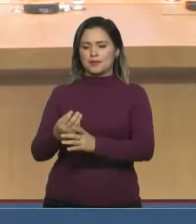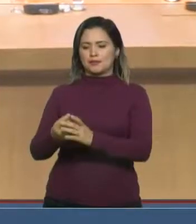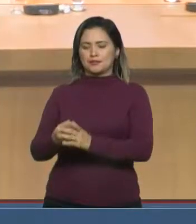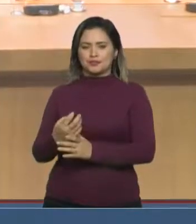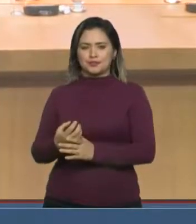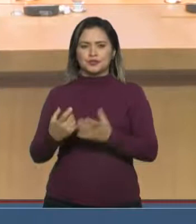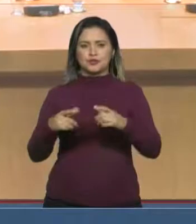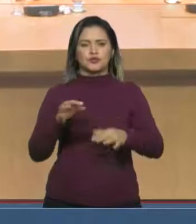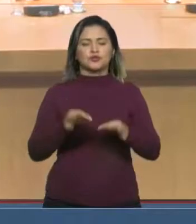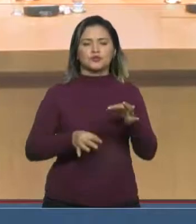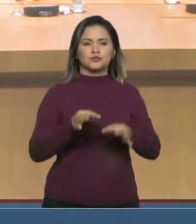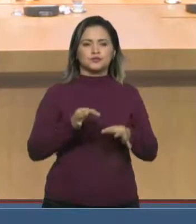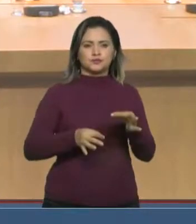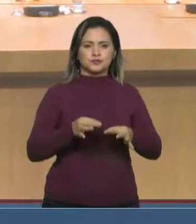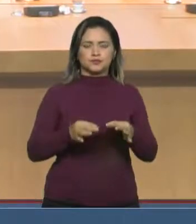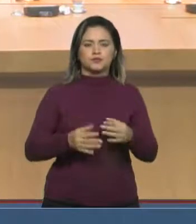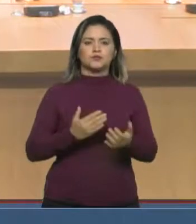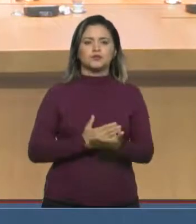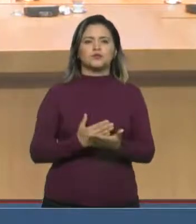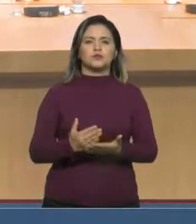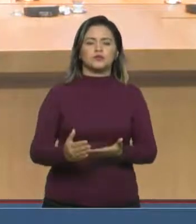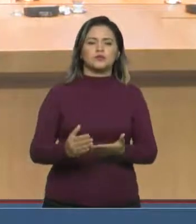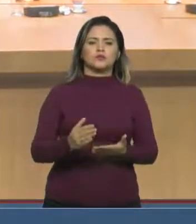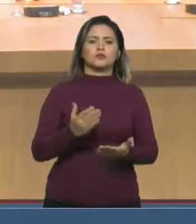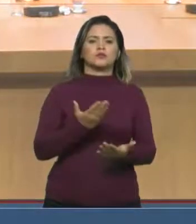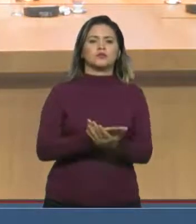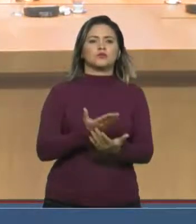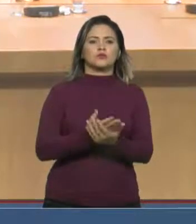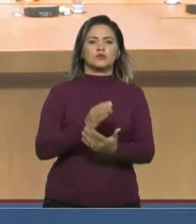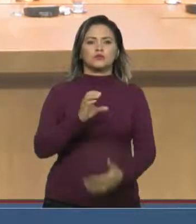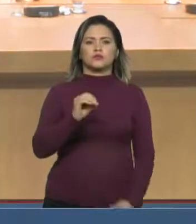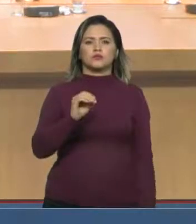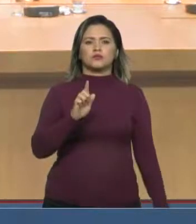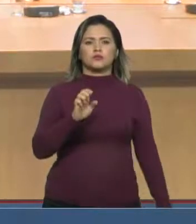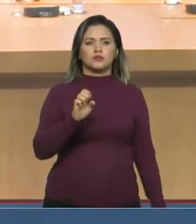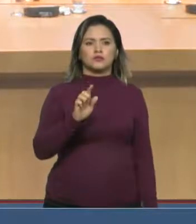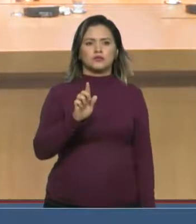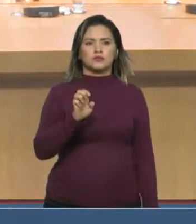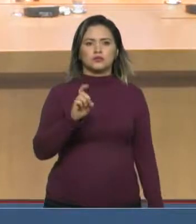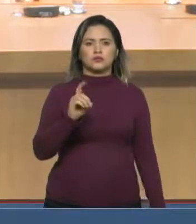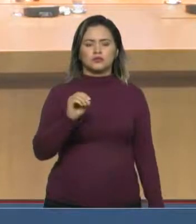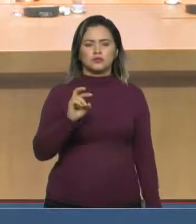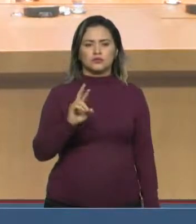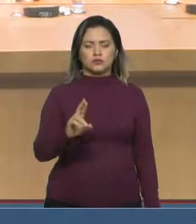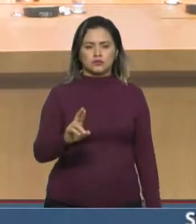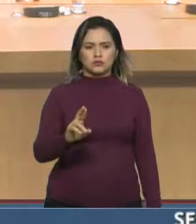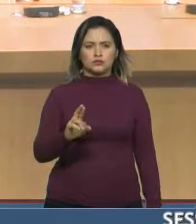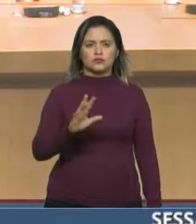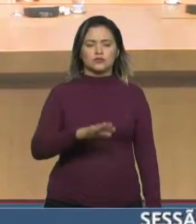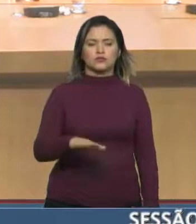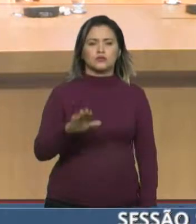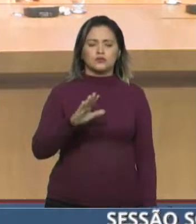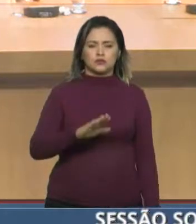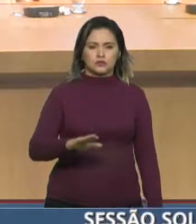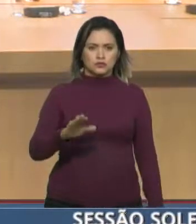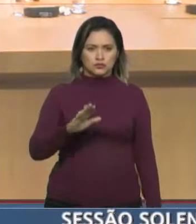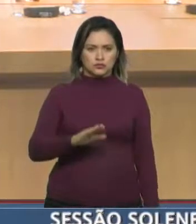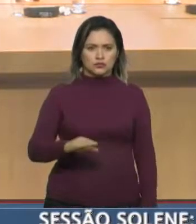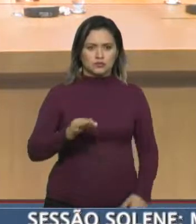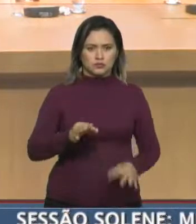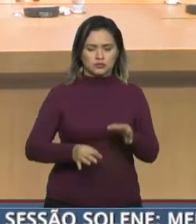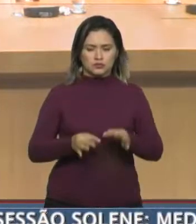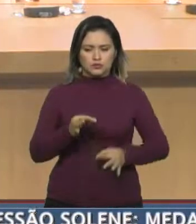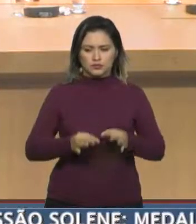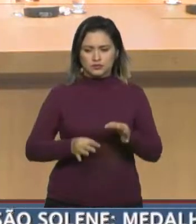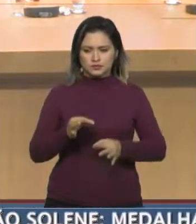Corregedores Gerais do Brasil, eleito presidente do Tribunal de Justiça para o biênio 98-99. Em sua administração,